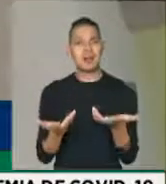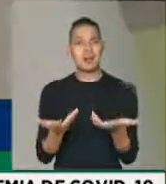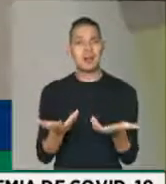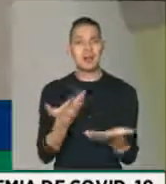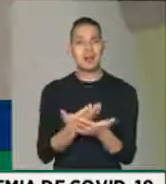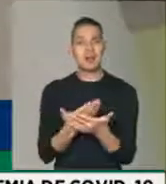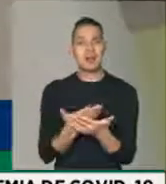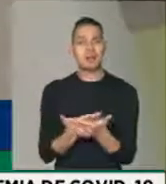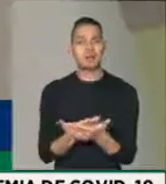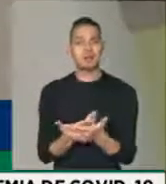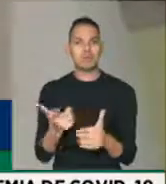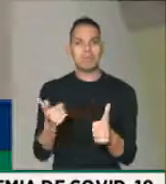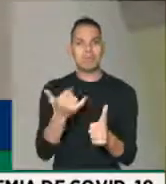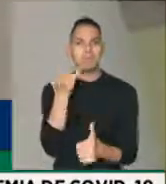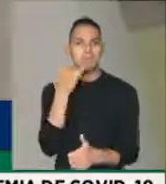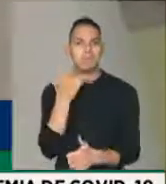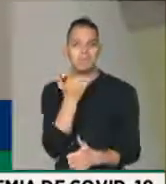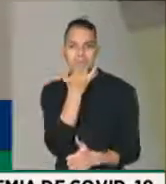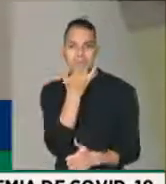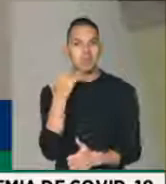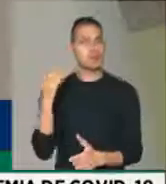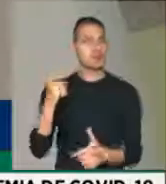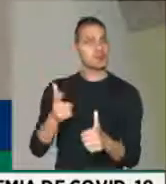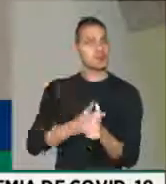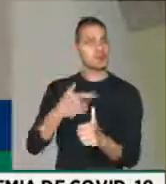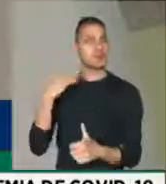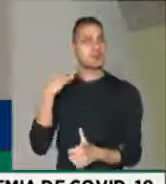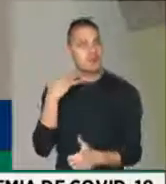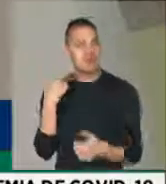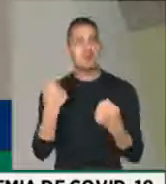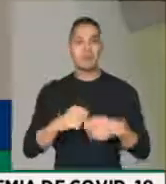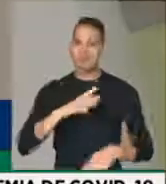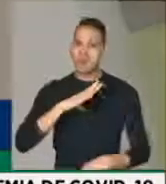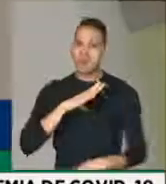país que perdoa a dívida de banco. Sejamos mais ousados na